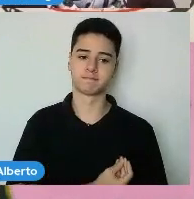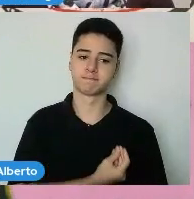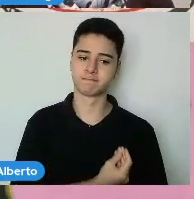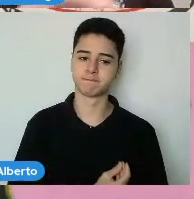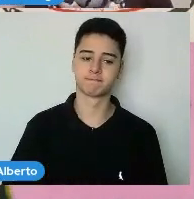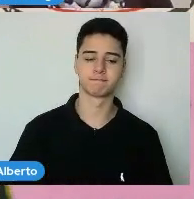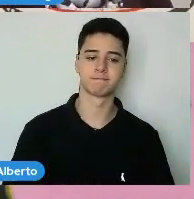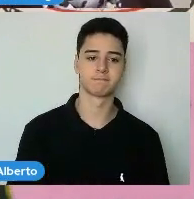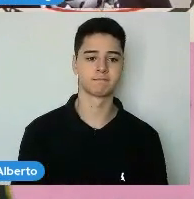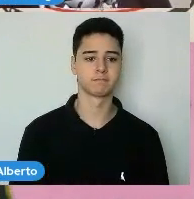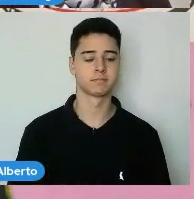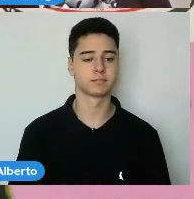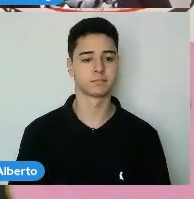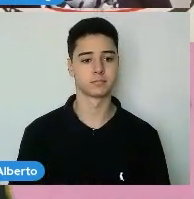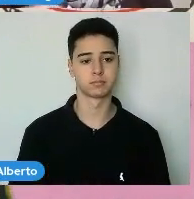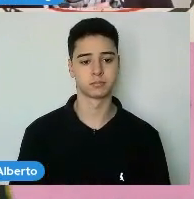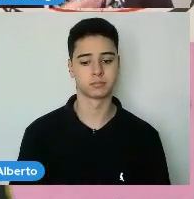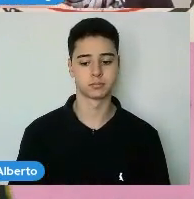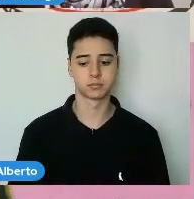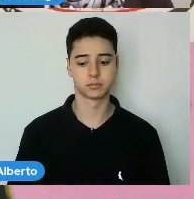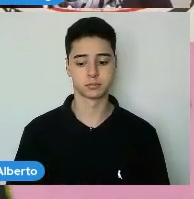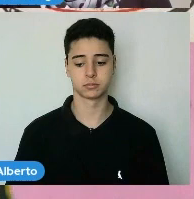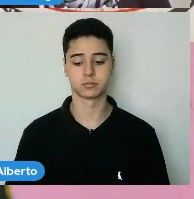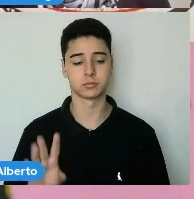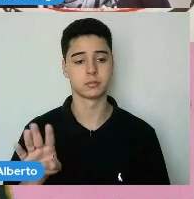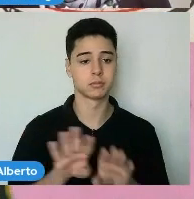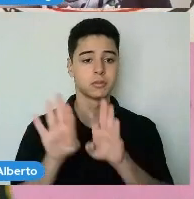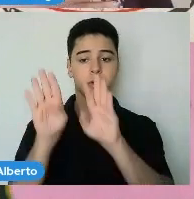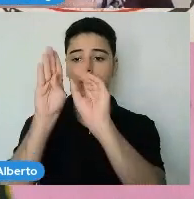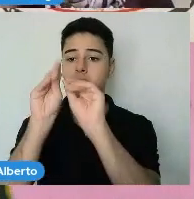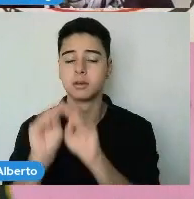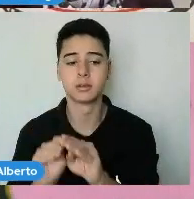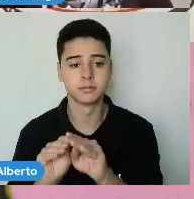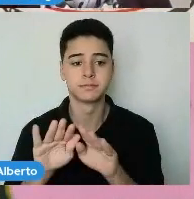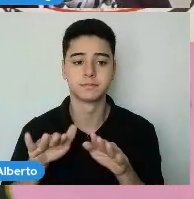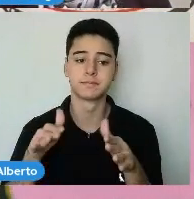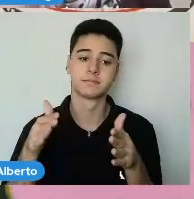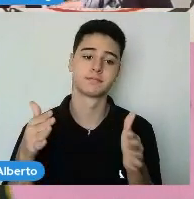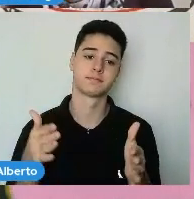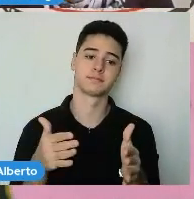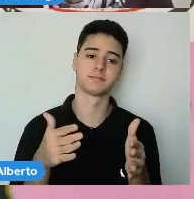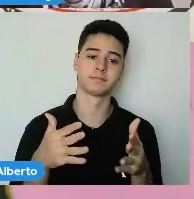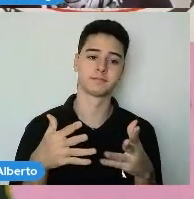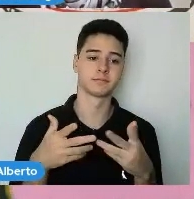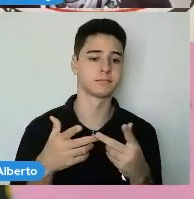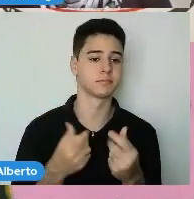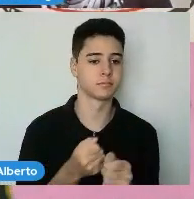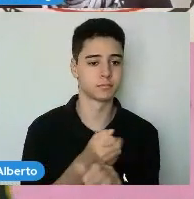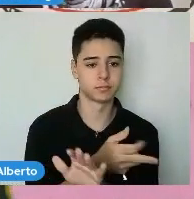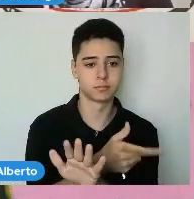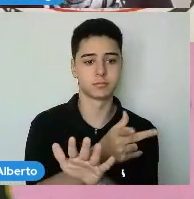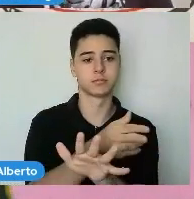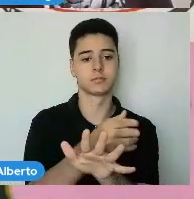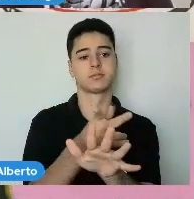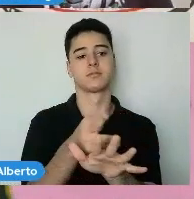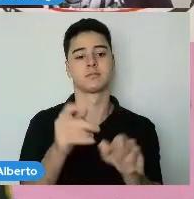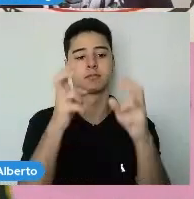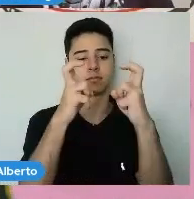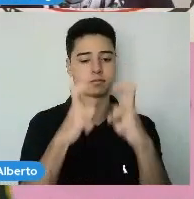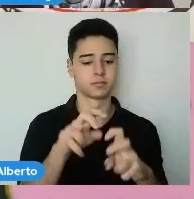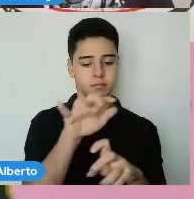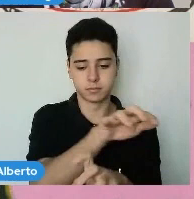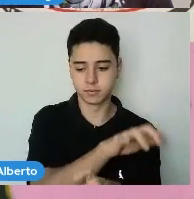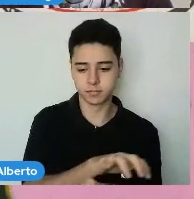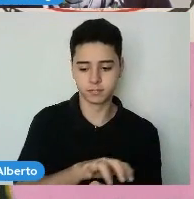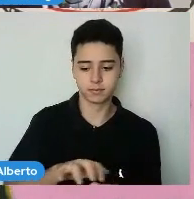tá? Só que, né, dissolvida aí nos seus inúmeros